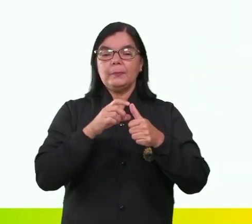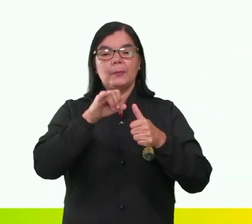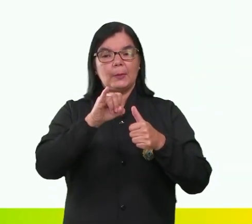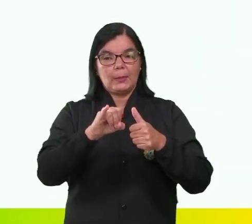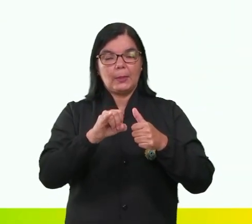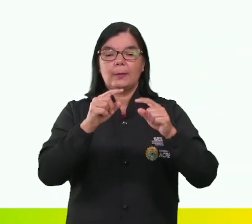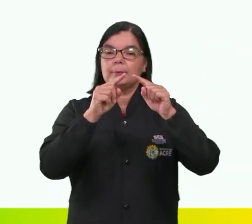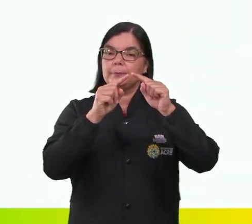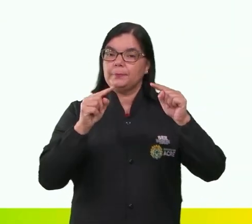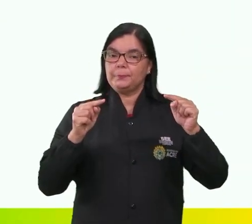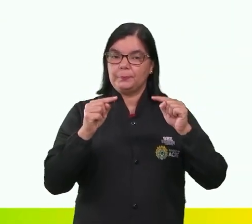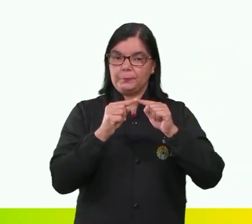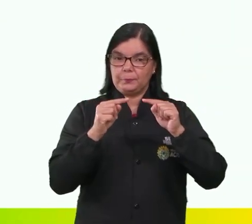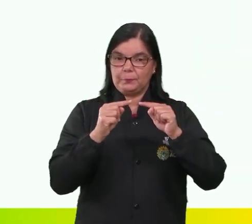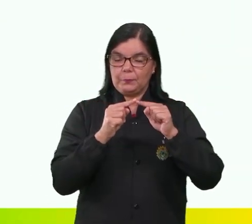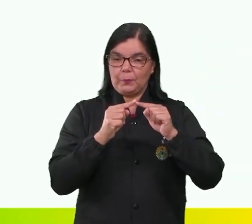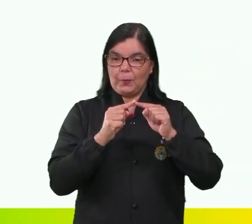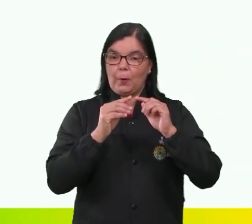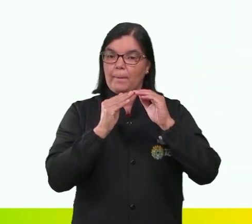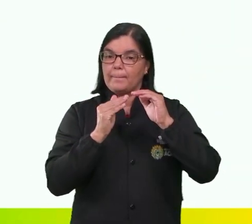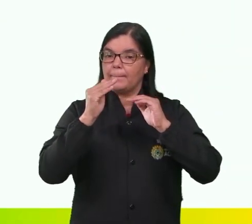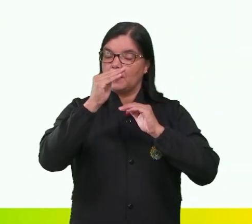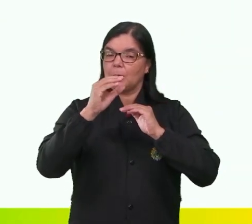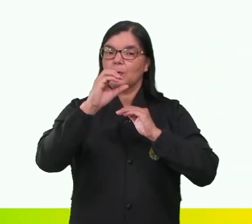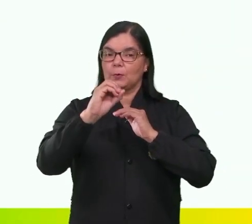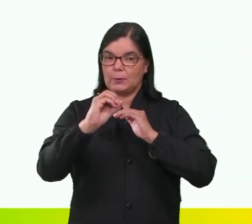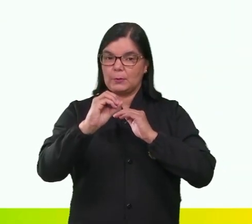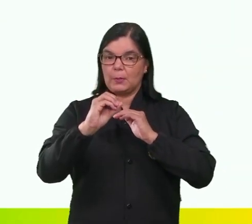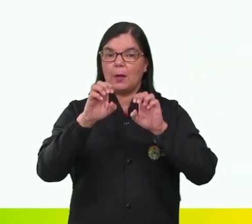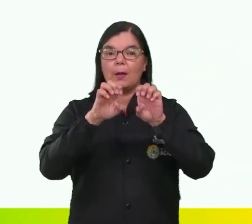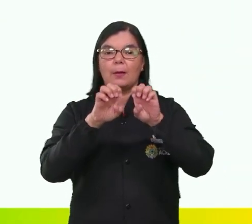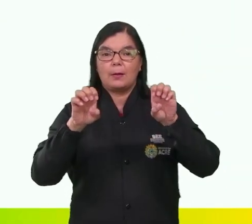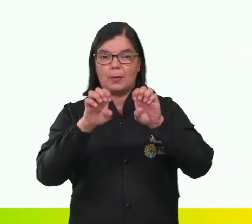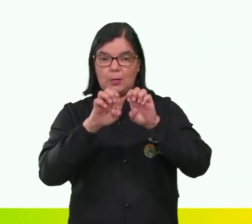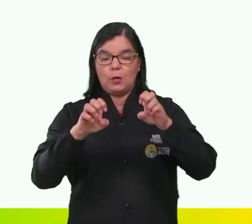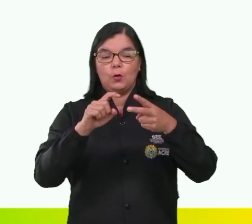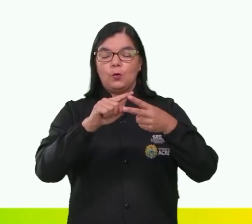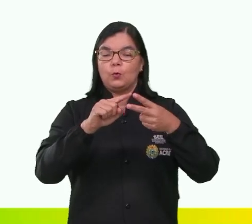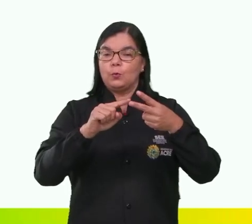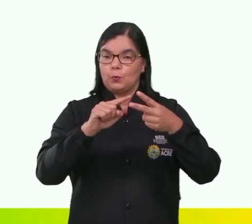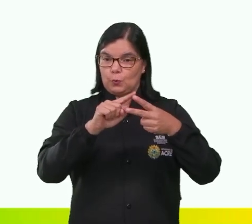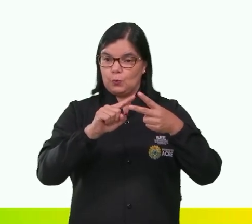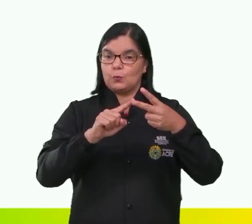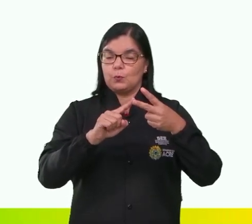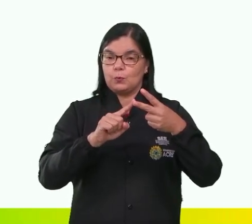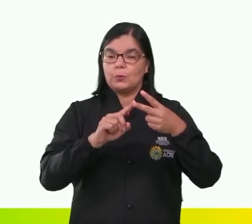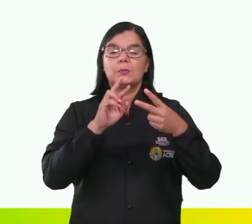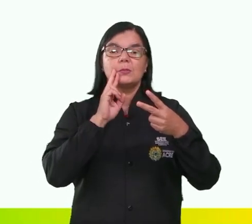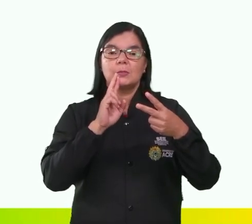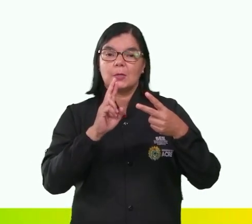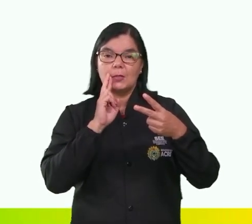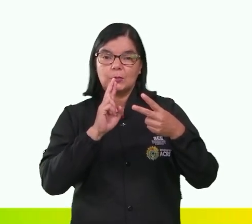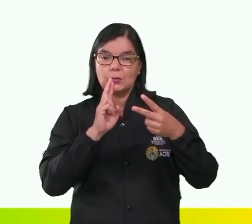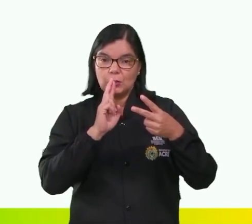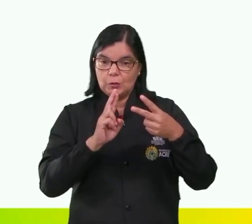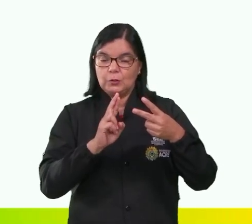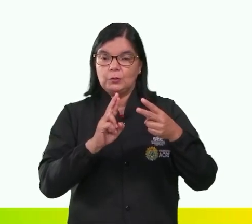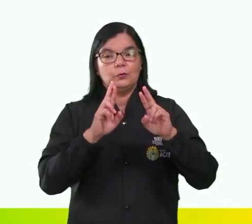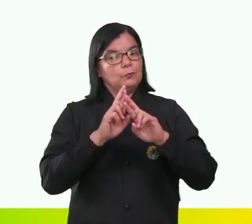delta ele é maior do que zero, a equação ela vai admitir duas raízes